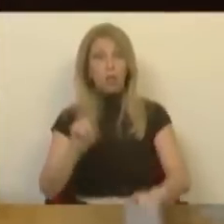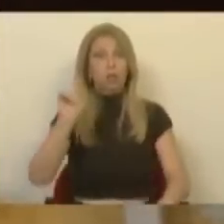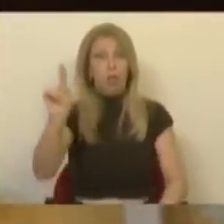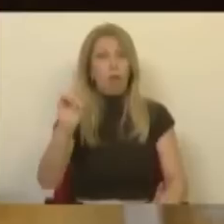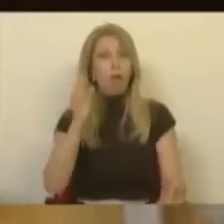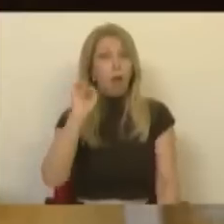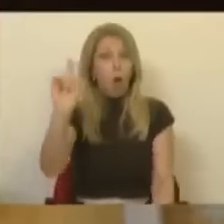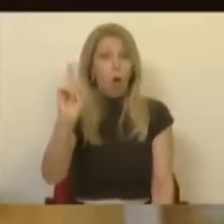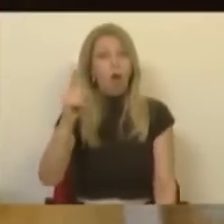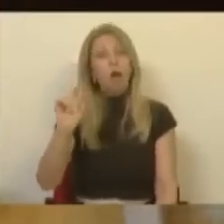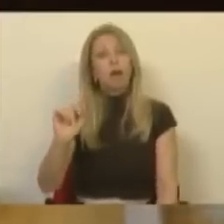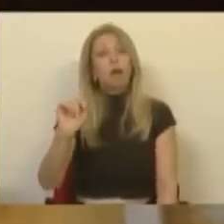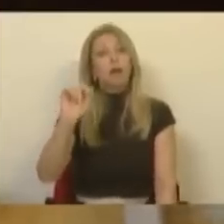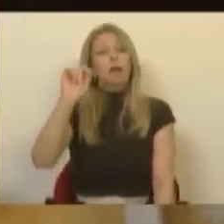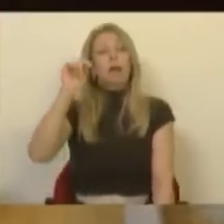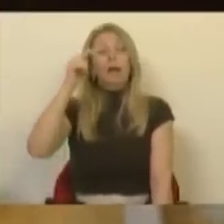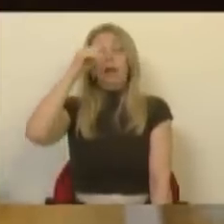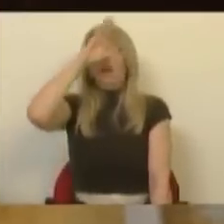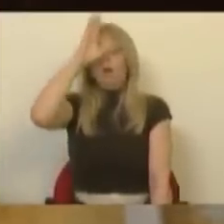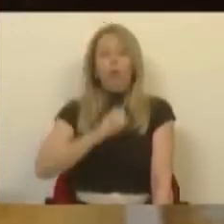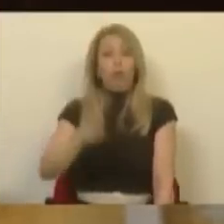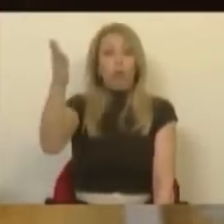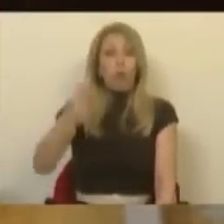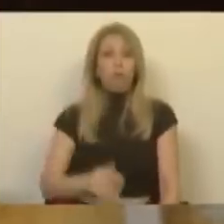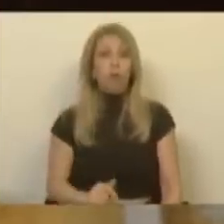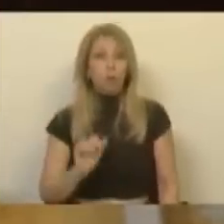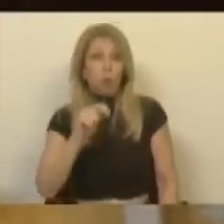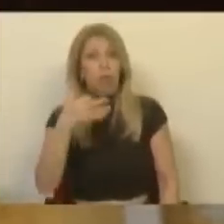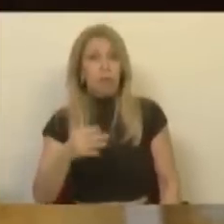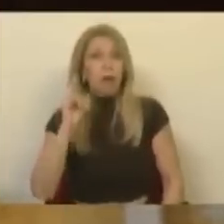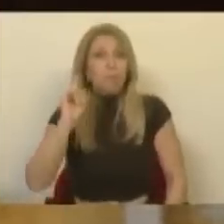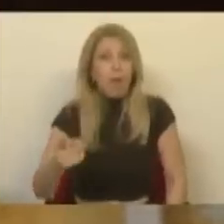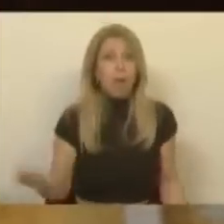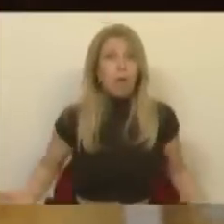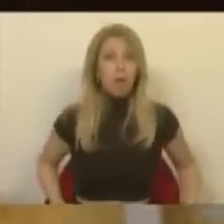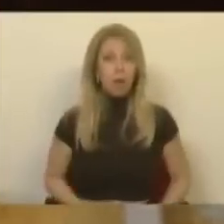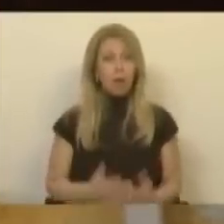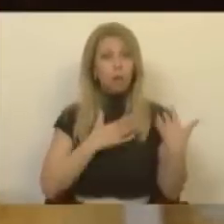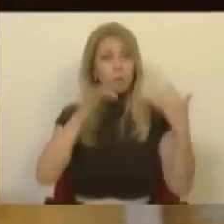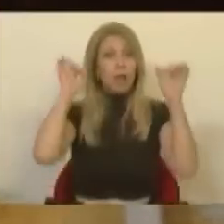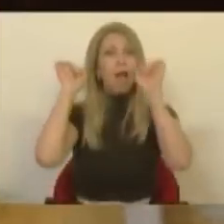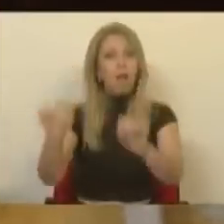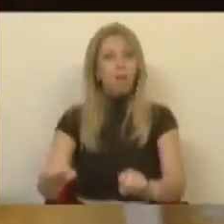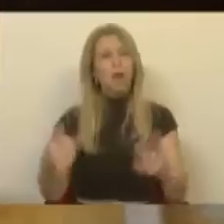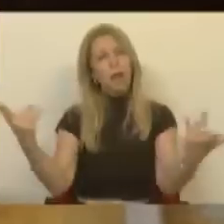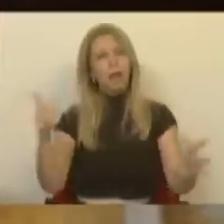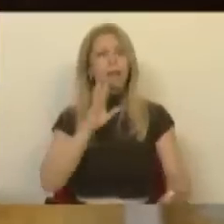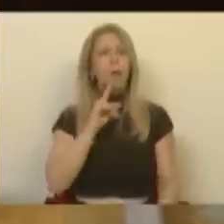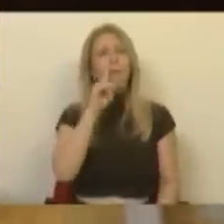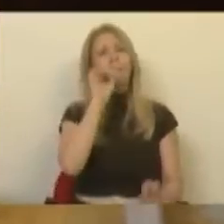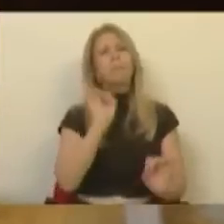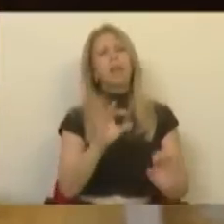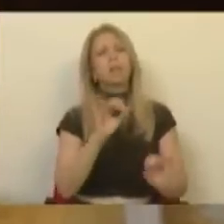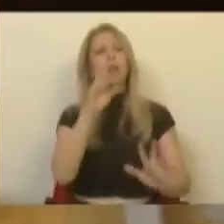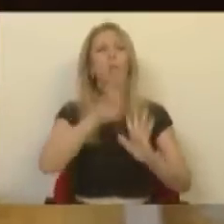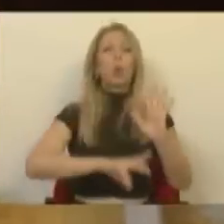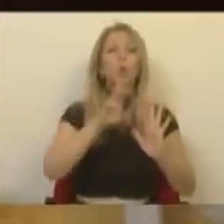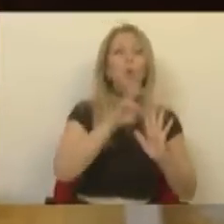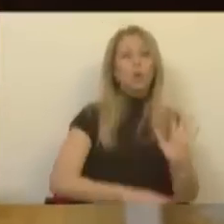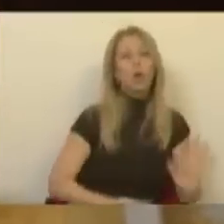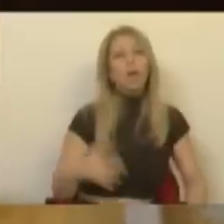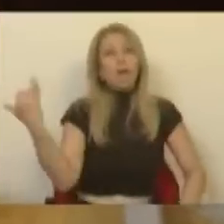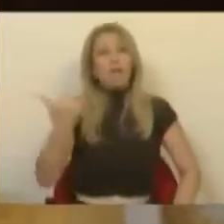e do seu governo e portanto mentir ao regulador fingir ou criar um artifício sobre saídas para pagarem